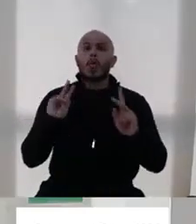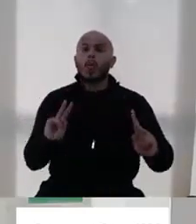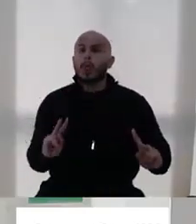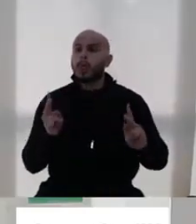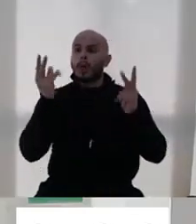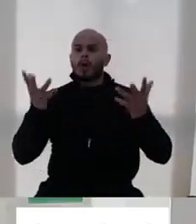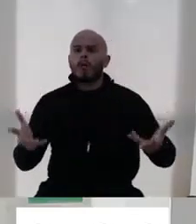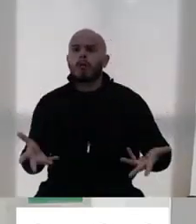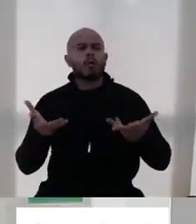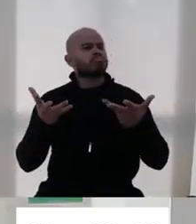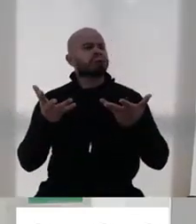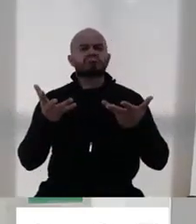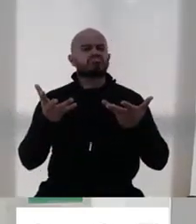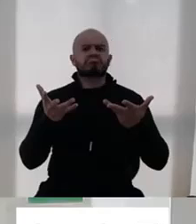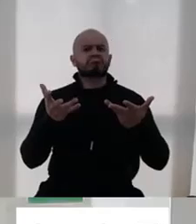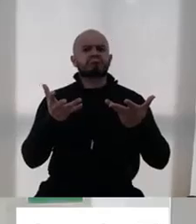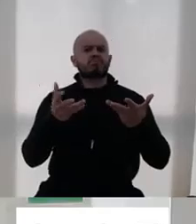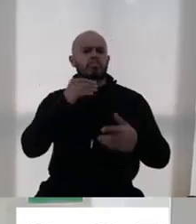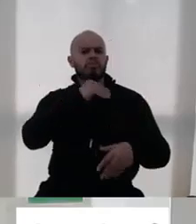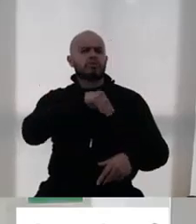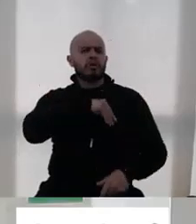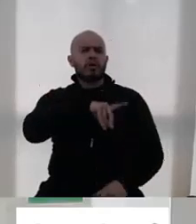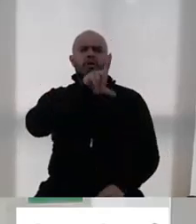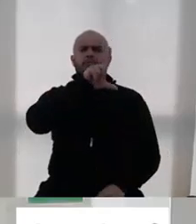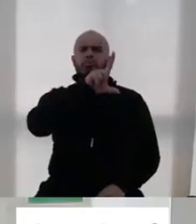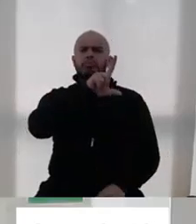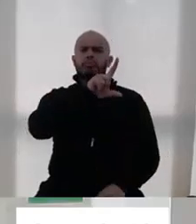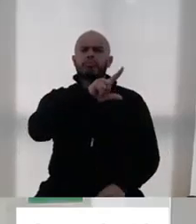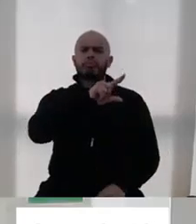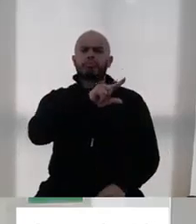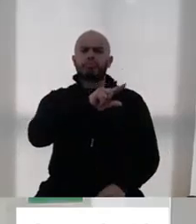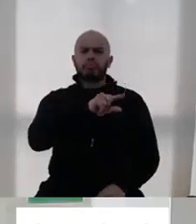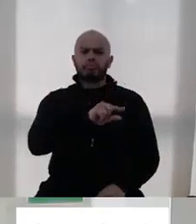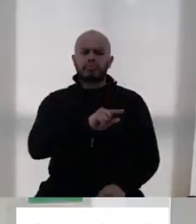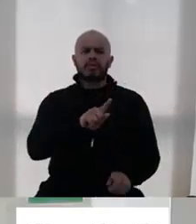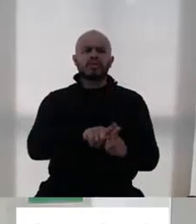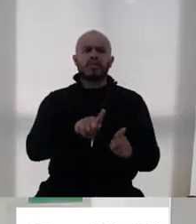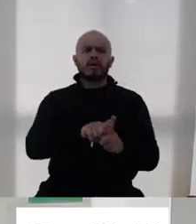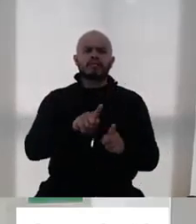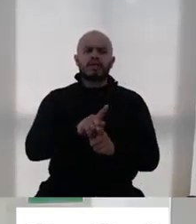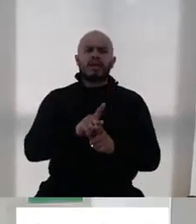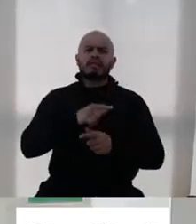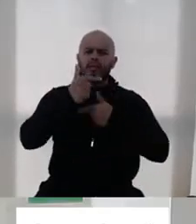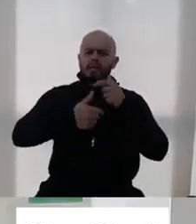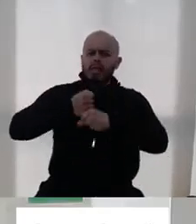caiu remuneração, condições de trabalho e tudo isso. Eu vejo nos